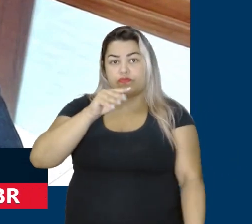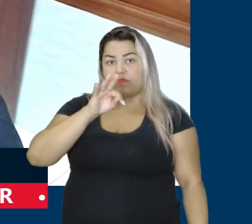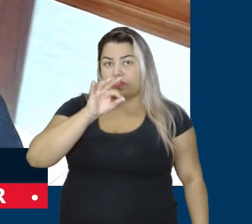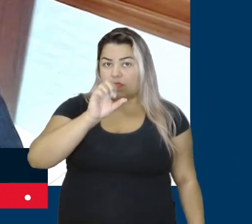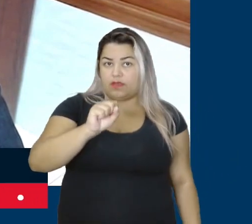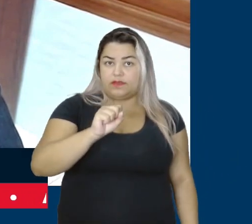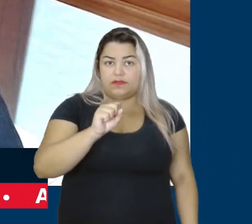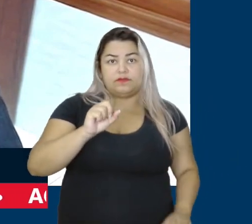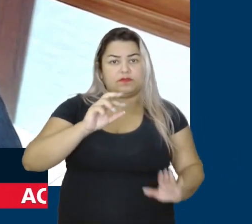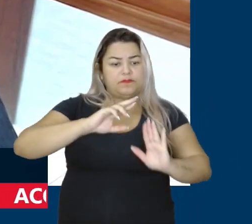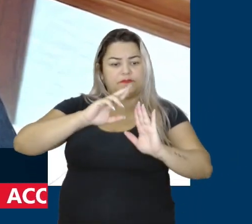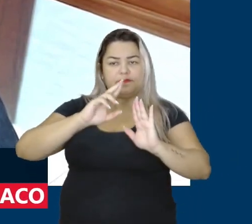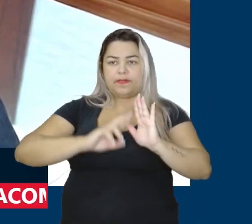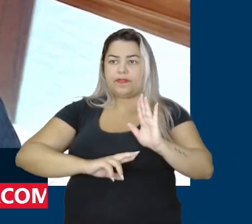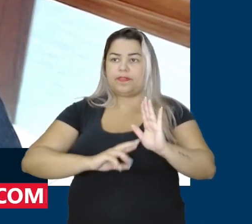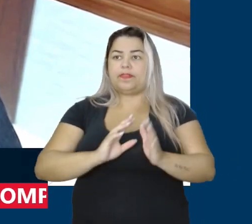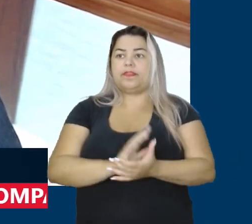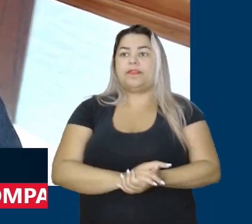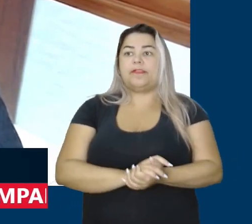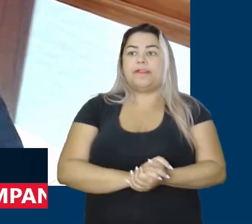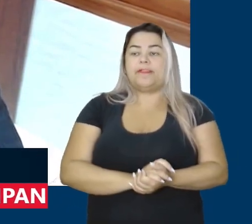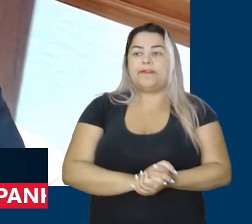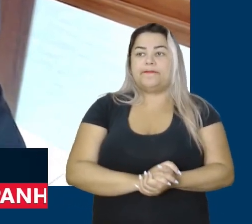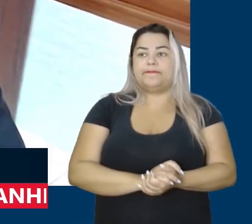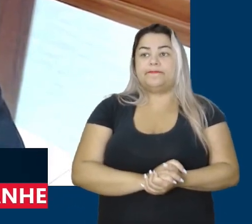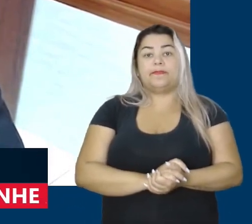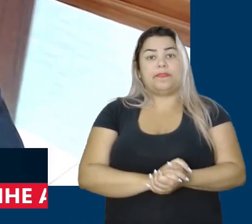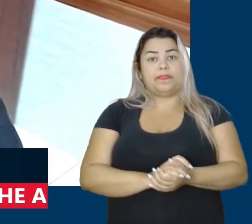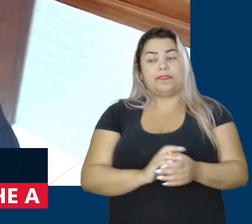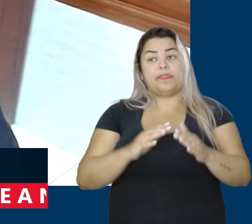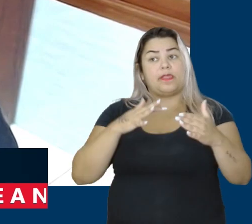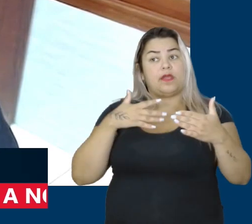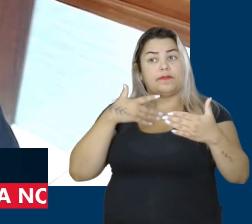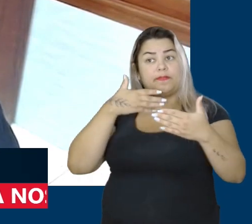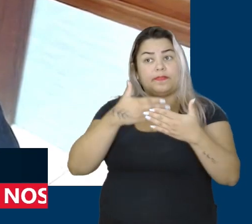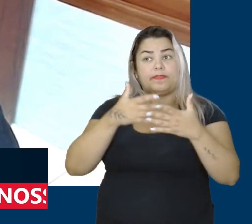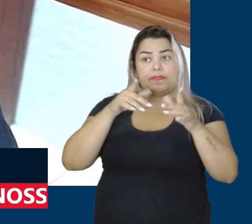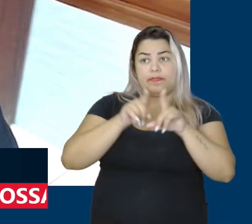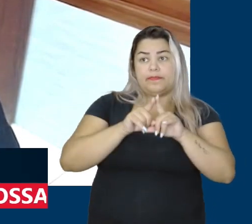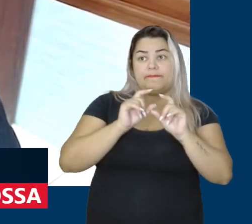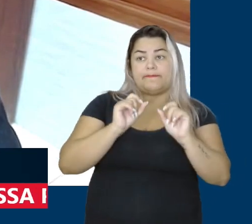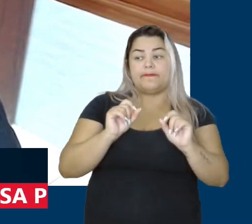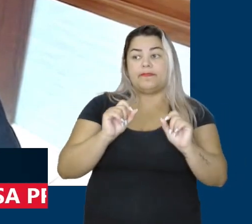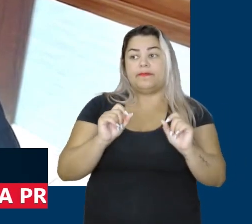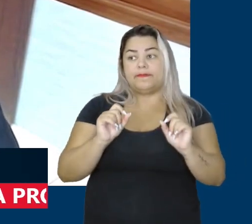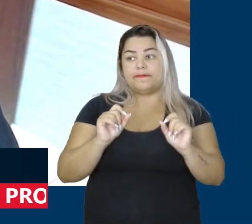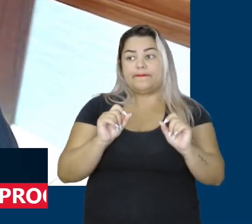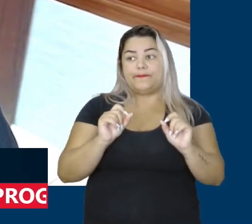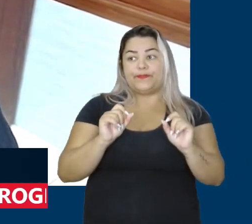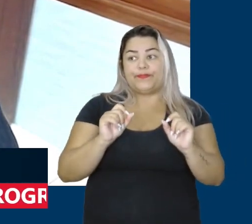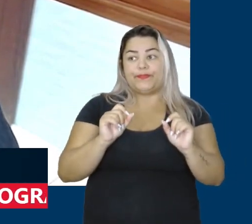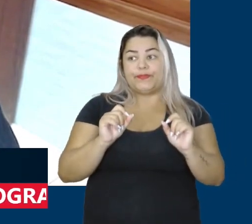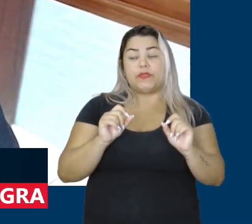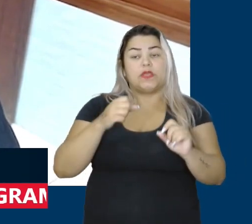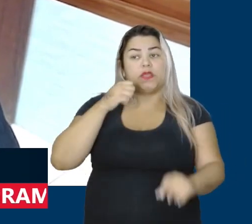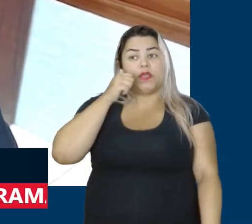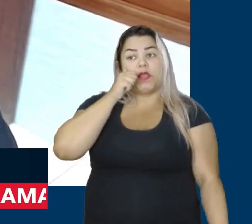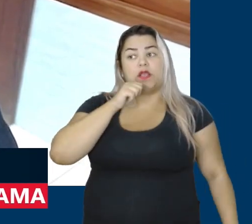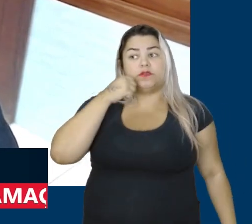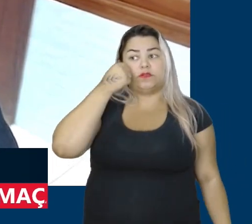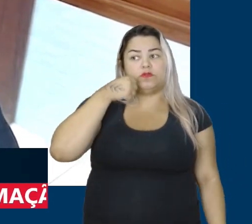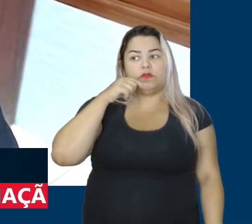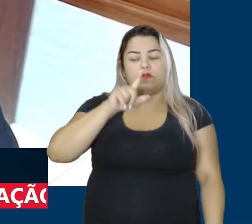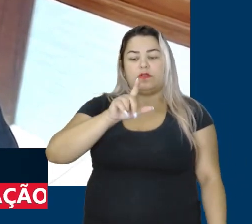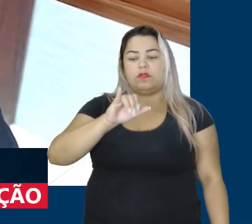para regulamentar. Regulamentar está regulamentado. Nós queremos avançar. E também está com a senadora Leila, que